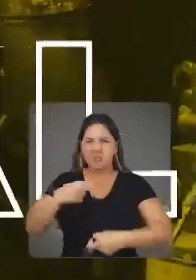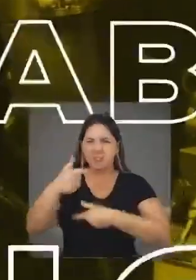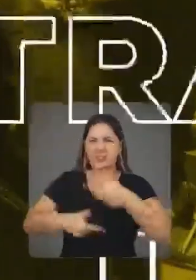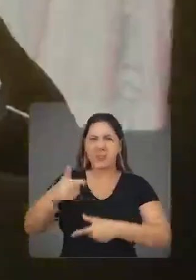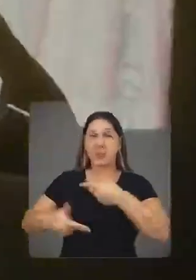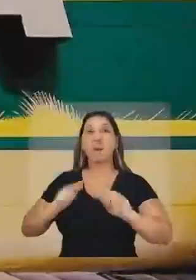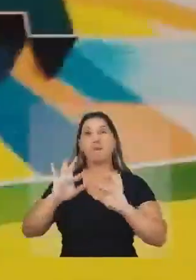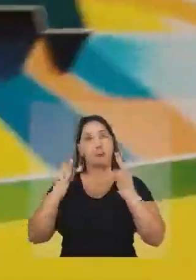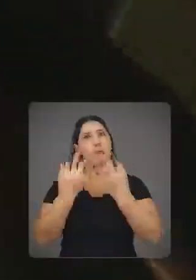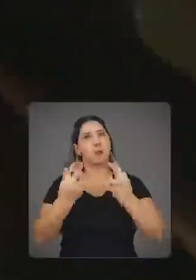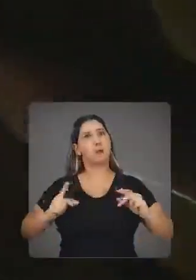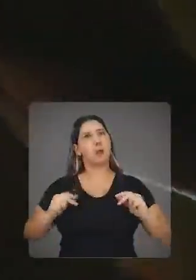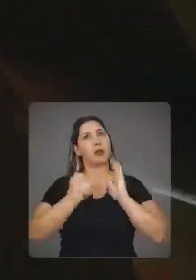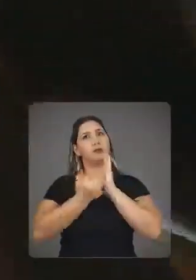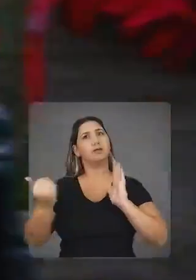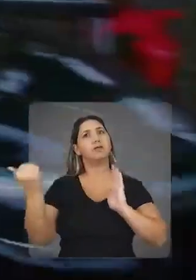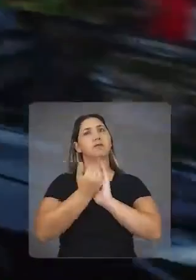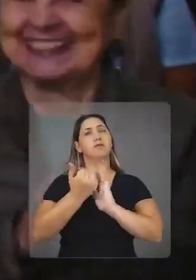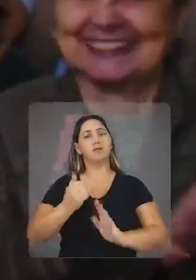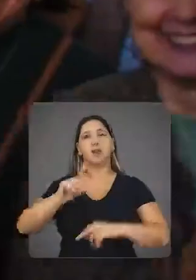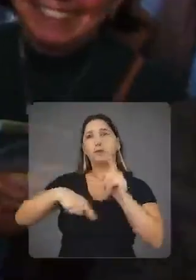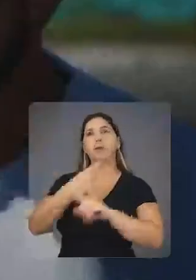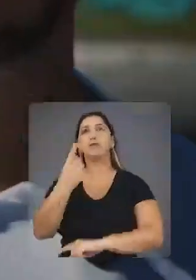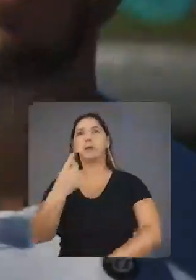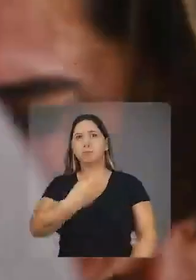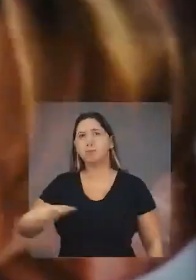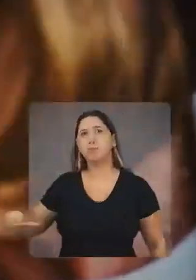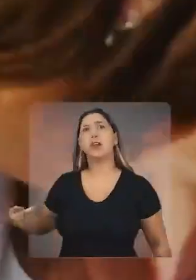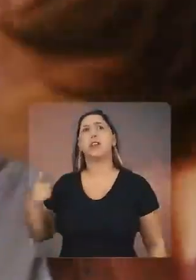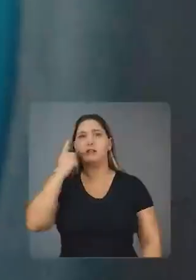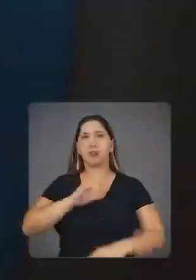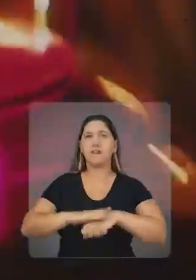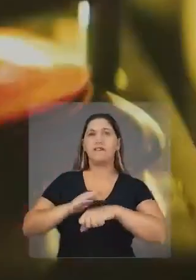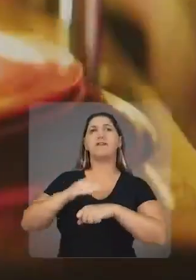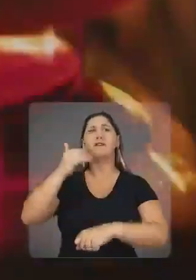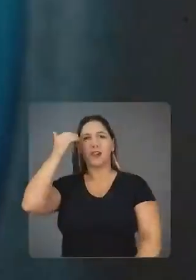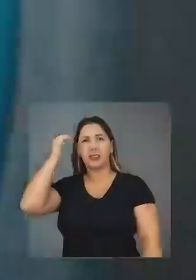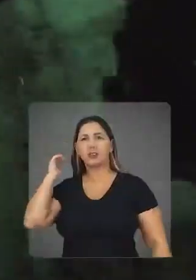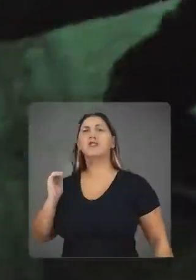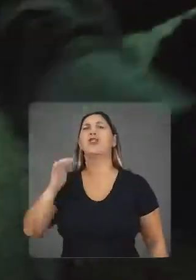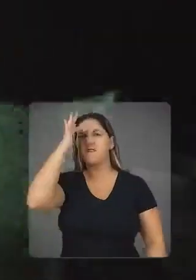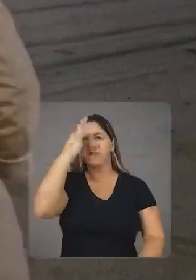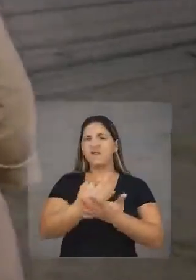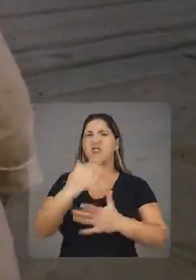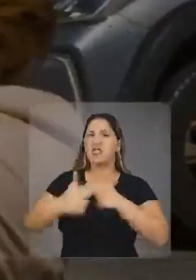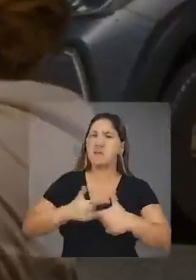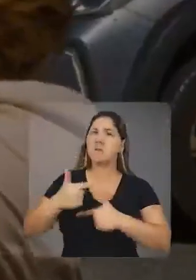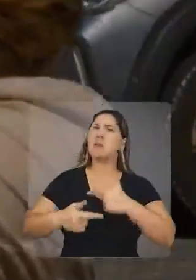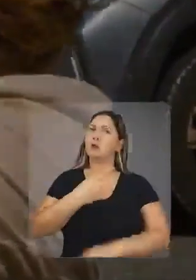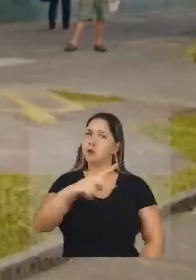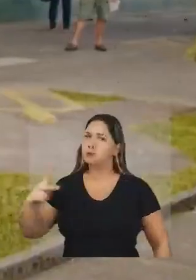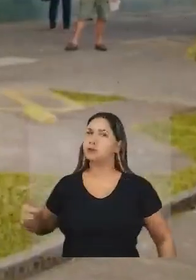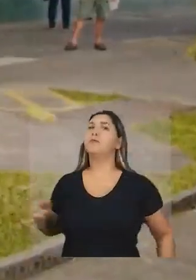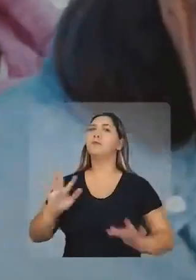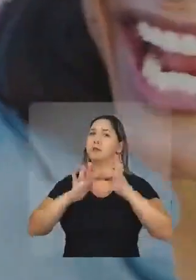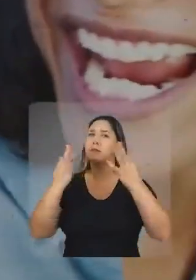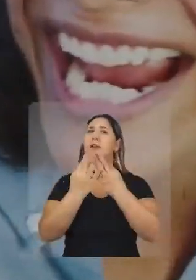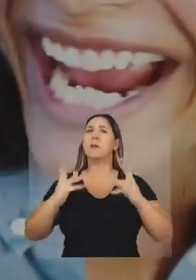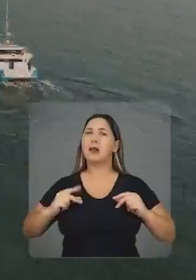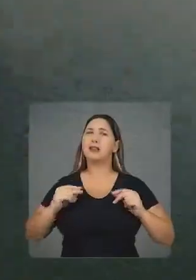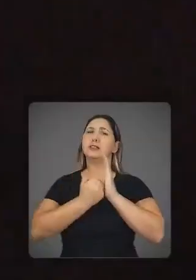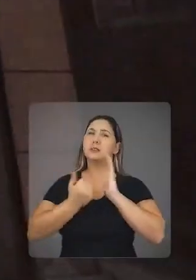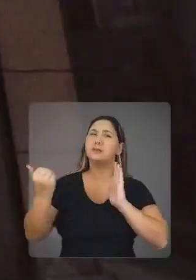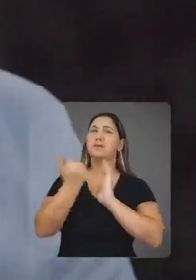Força, fé e trabalho, sua família merece mais. Revolução na cidade, Rosana vale, Rosana faz. Força, fé e trabalho, sua família merece